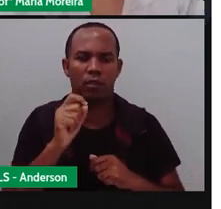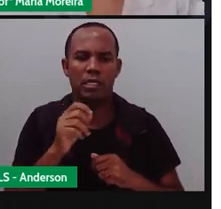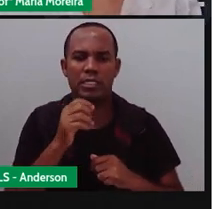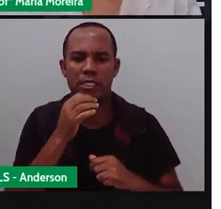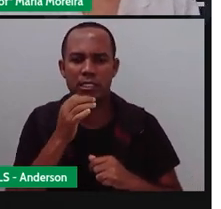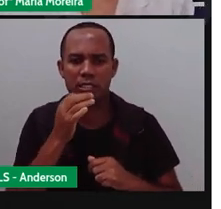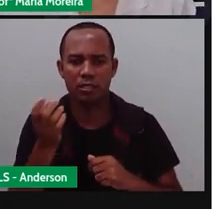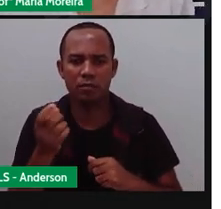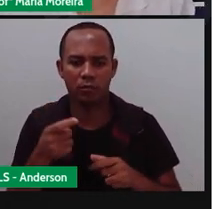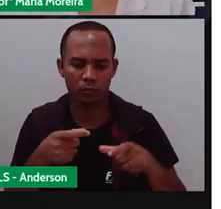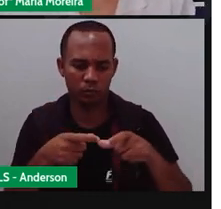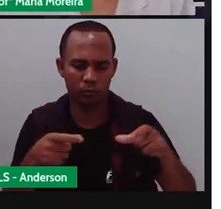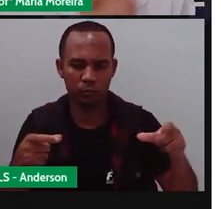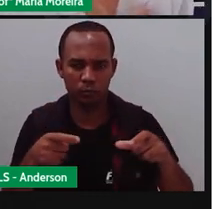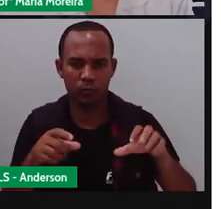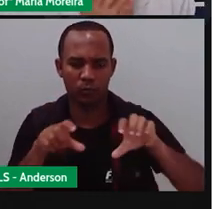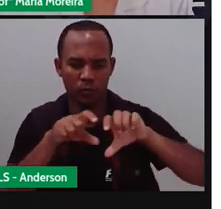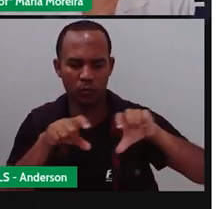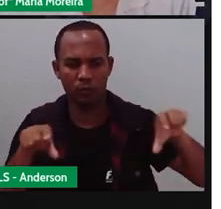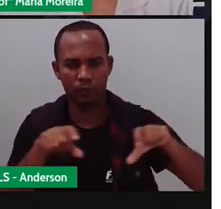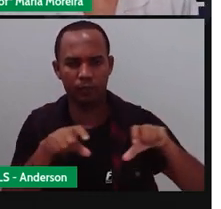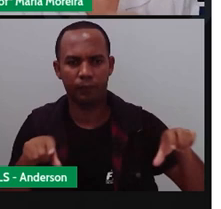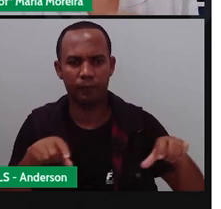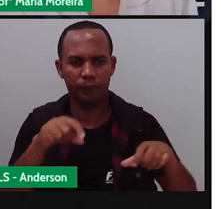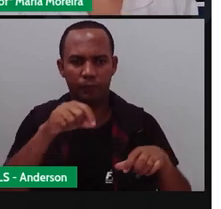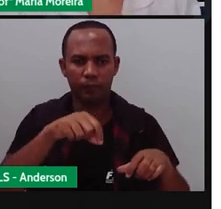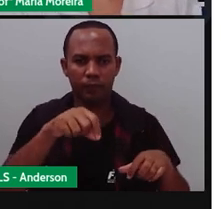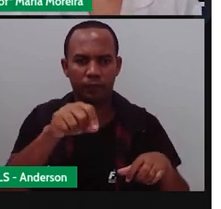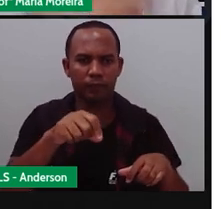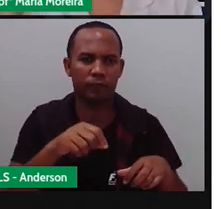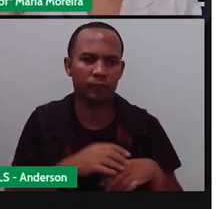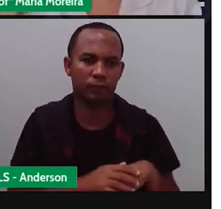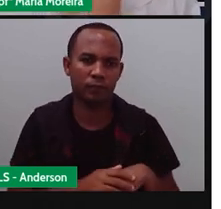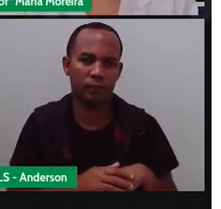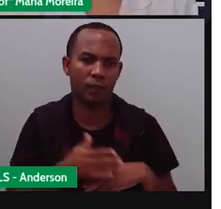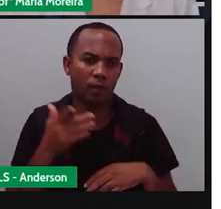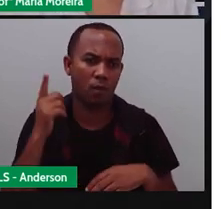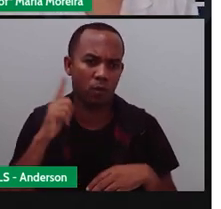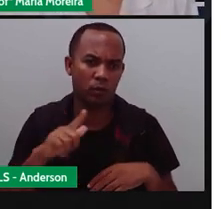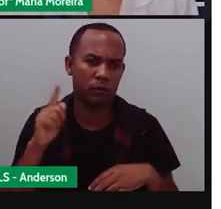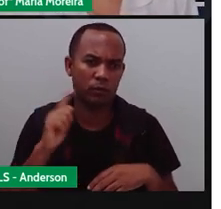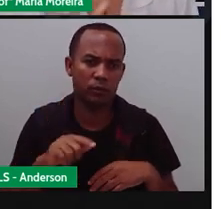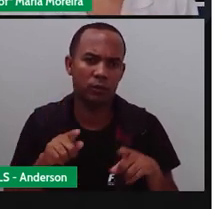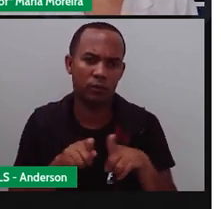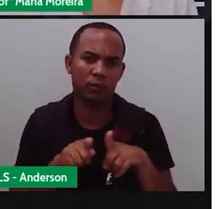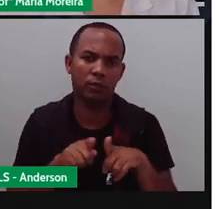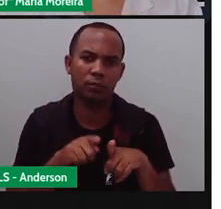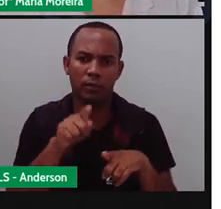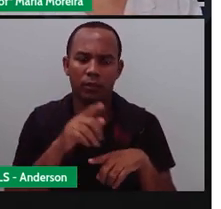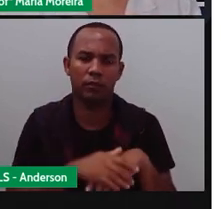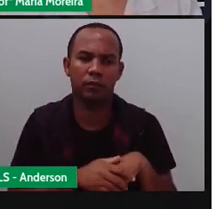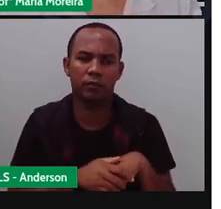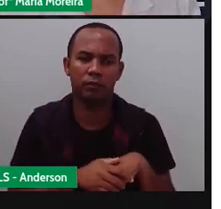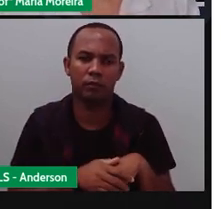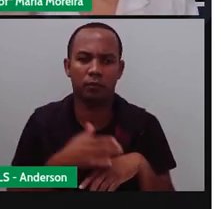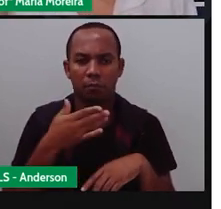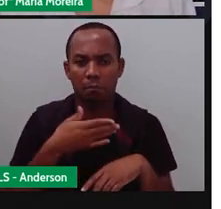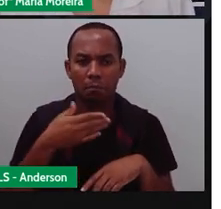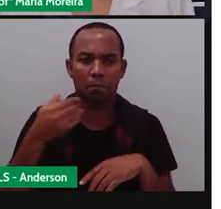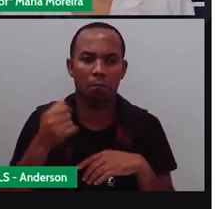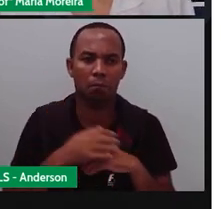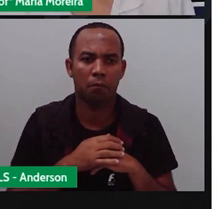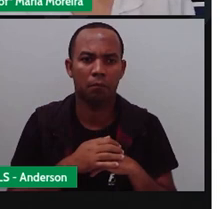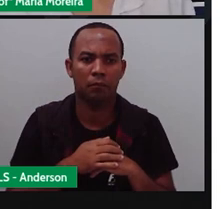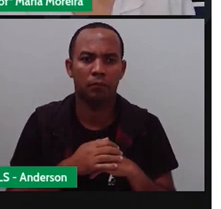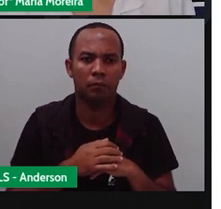maniva como a gente chama a mandioca que eu corte né Vamos ser plantar ali o caule da mandioca tá que ele deu um aipim ou